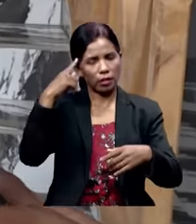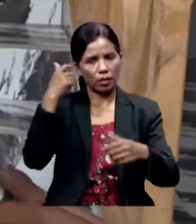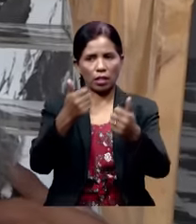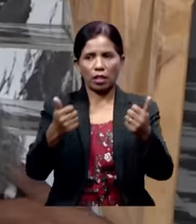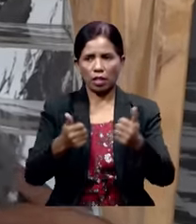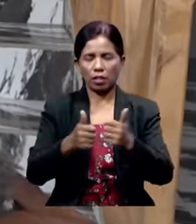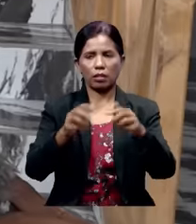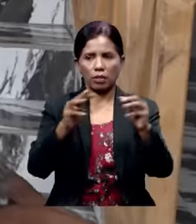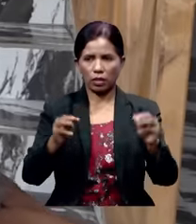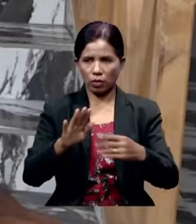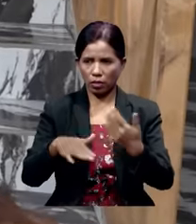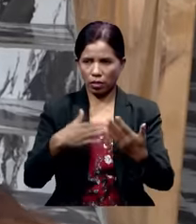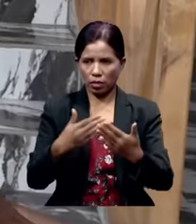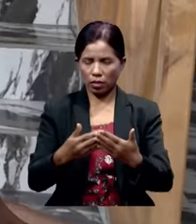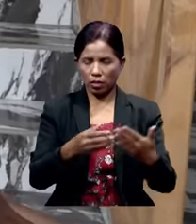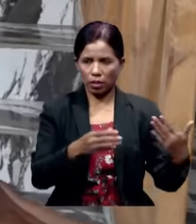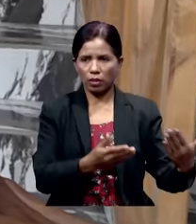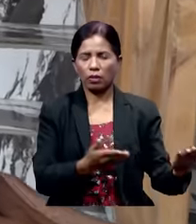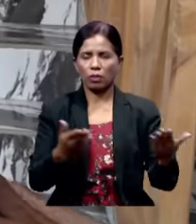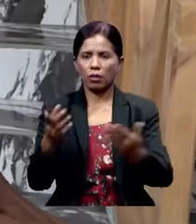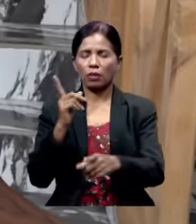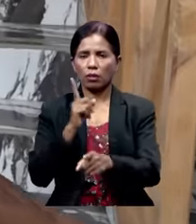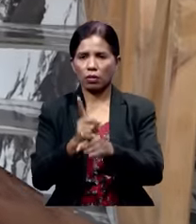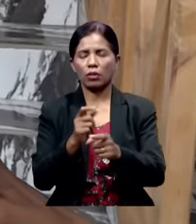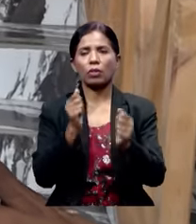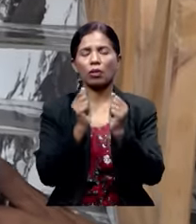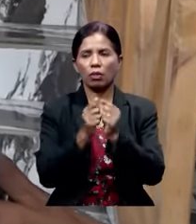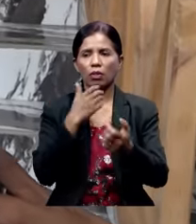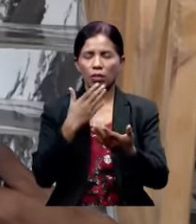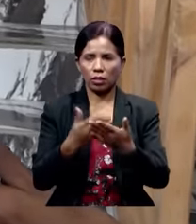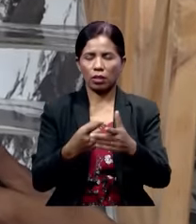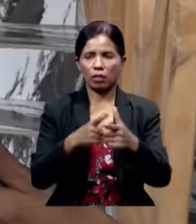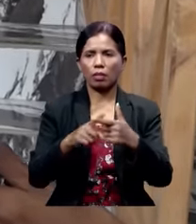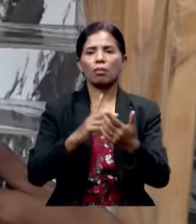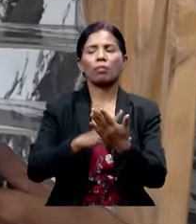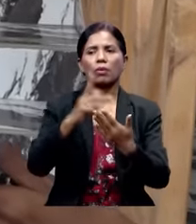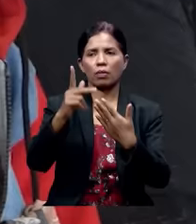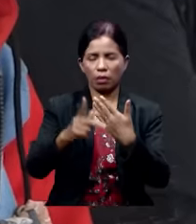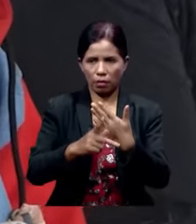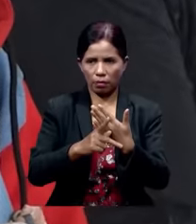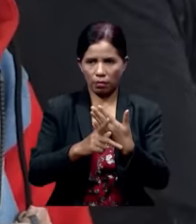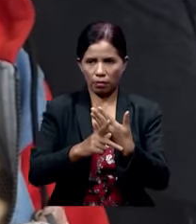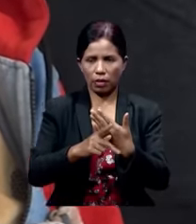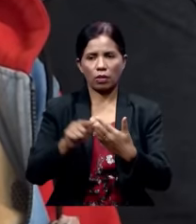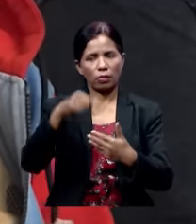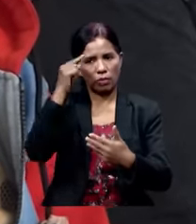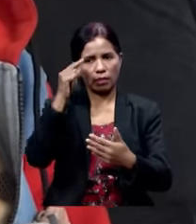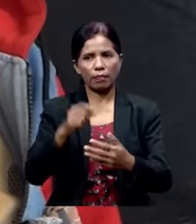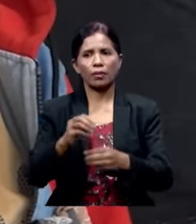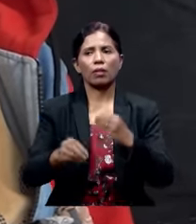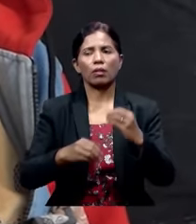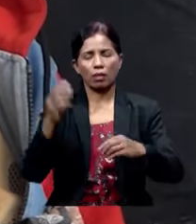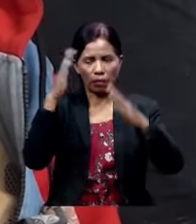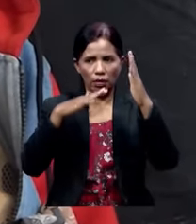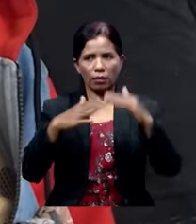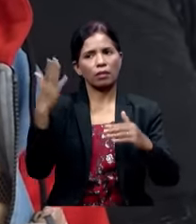marciais ira para orienta sasane ho los ho dia para depois agora programa governo ba dispor relaciona ho konfronto